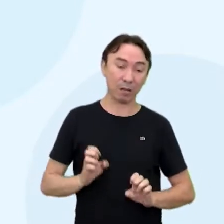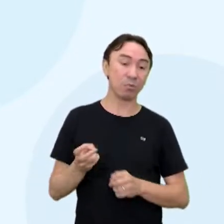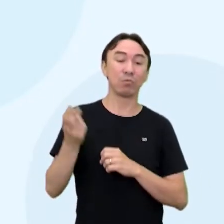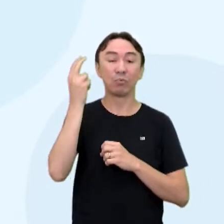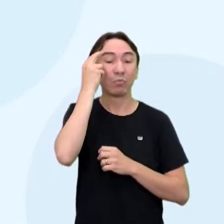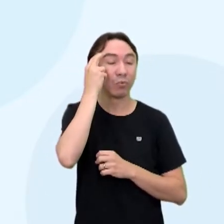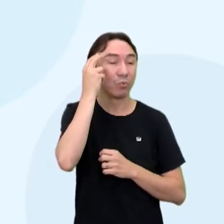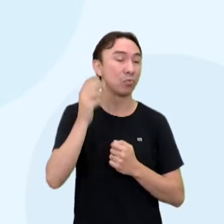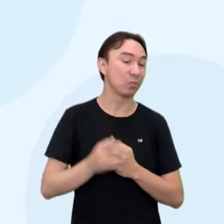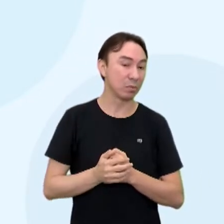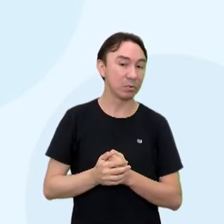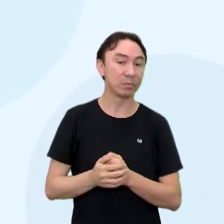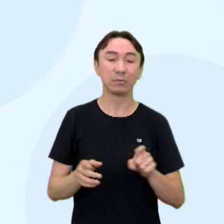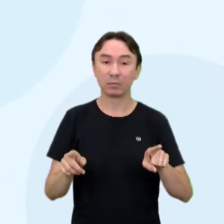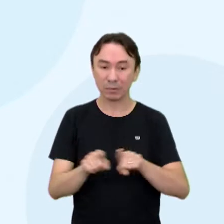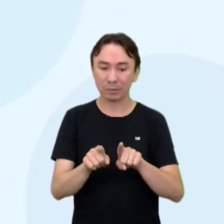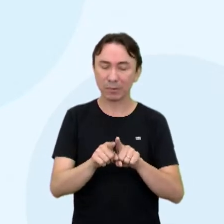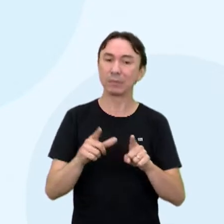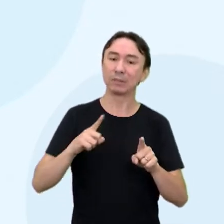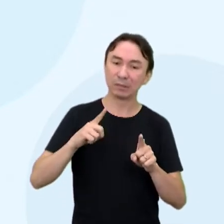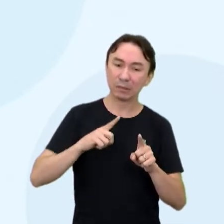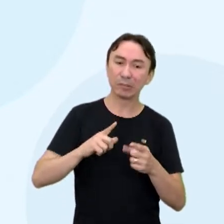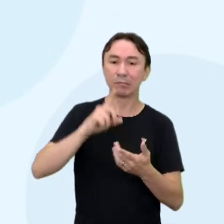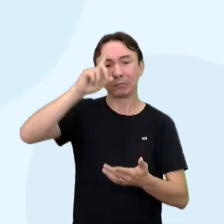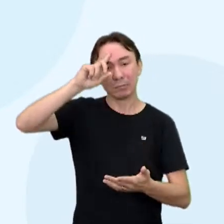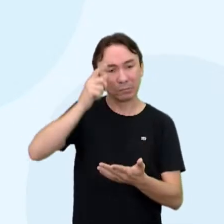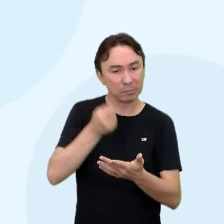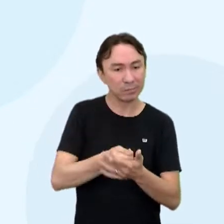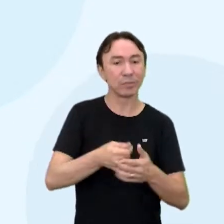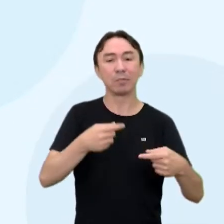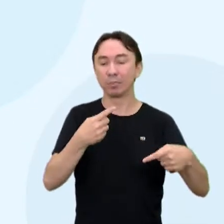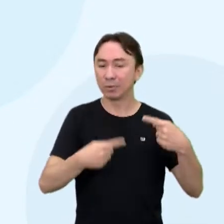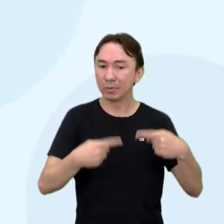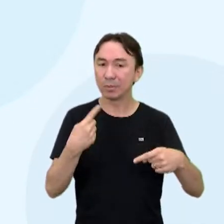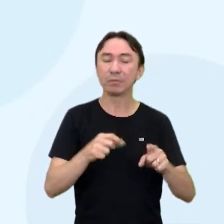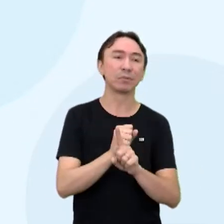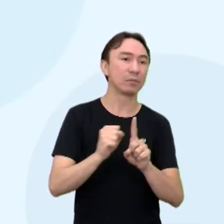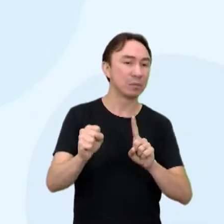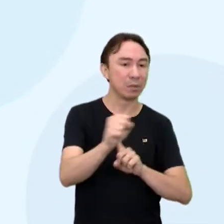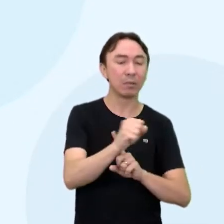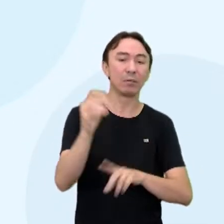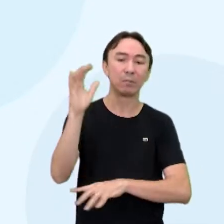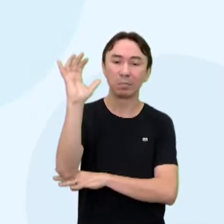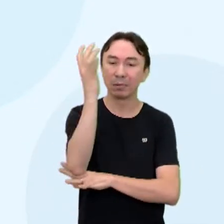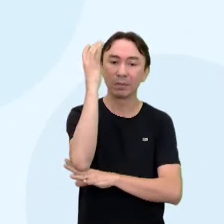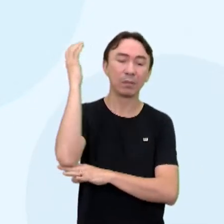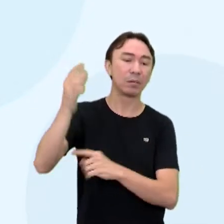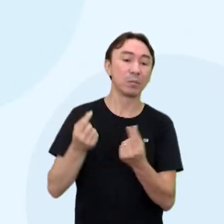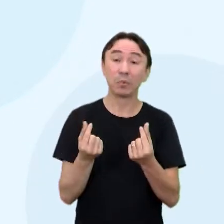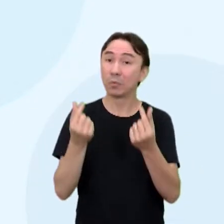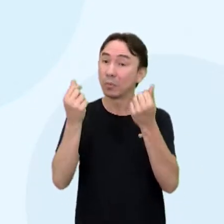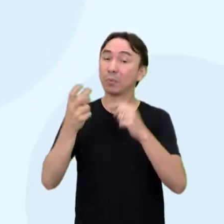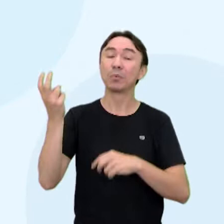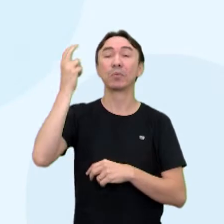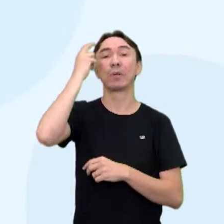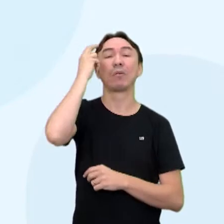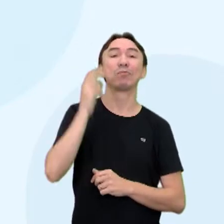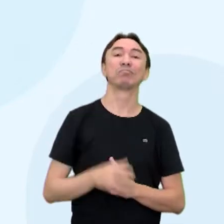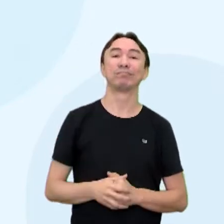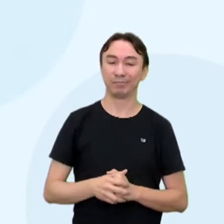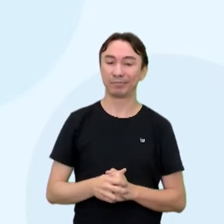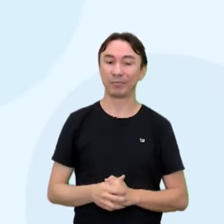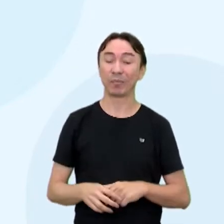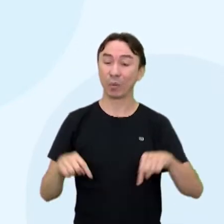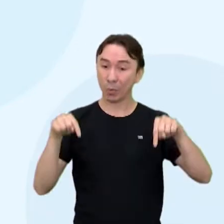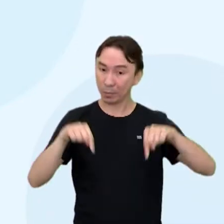interferências nas decisões políticas, sociais, ambientais, econômicas e culturais. E o objetivo de hoje é